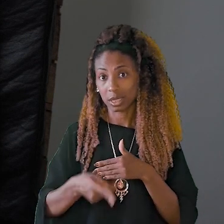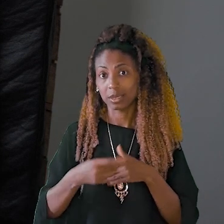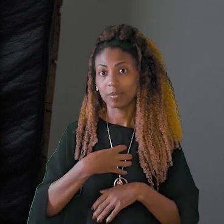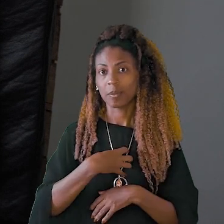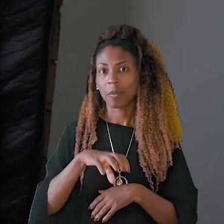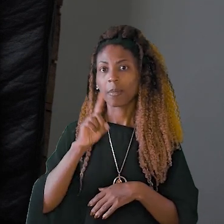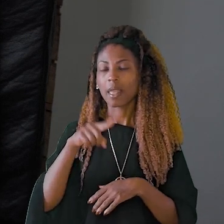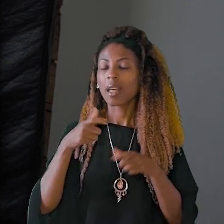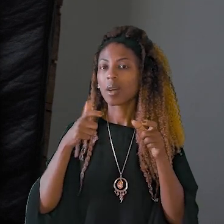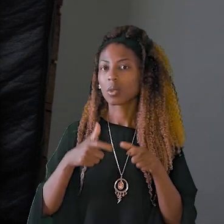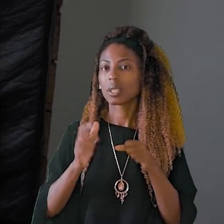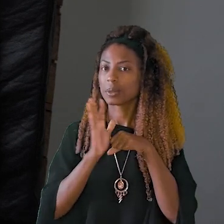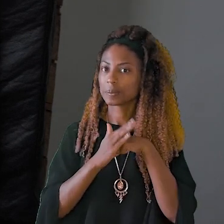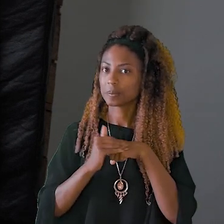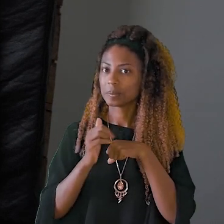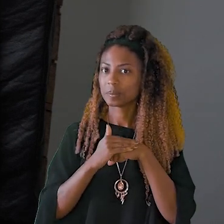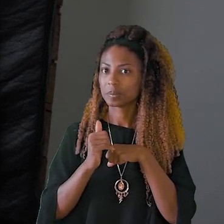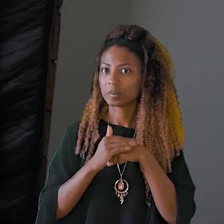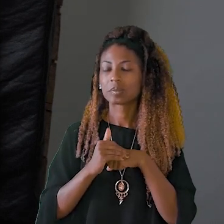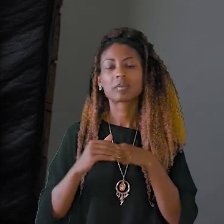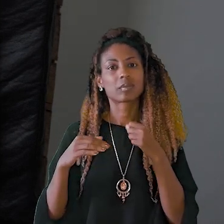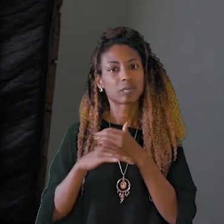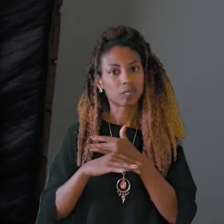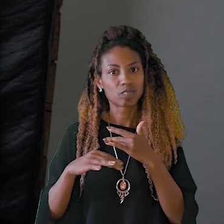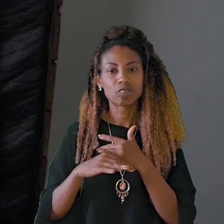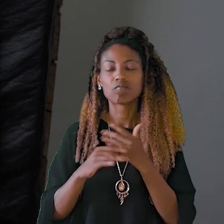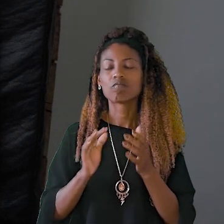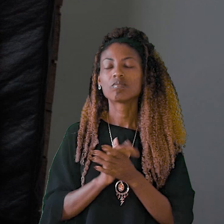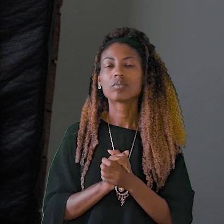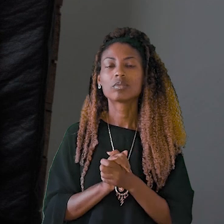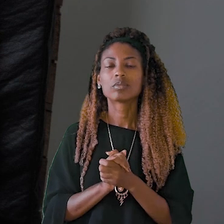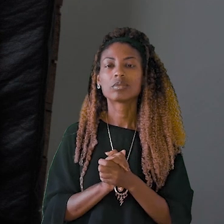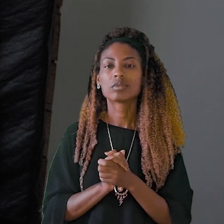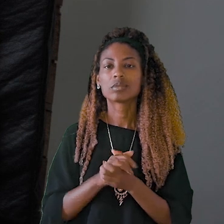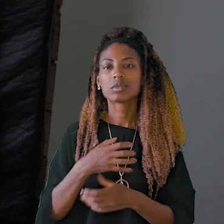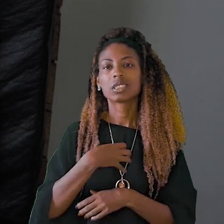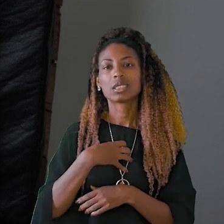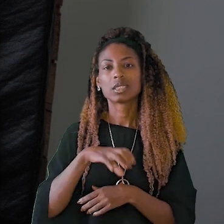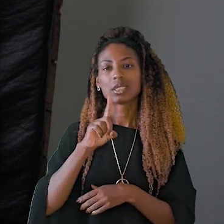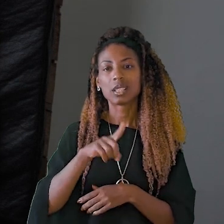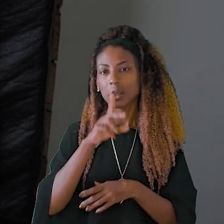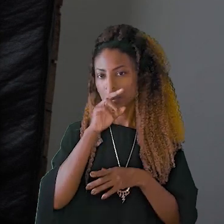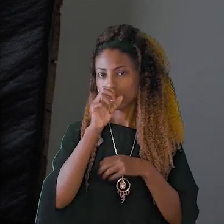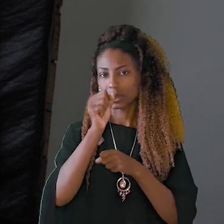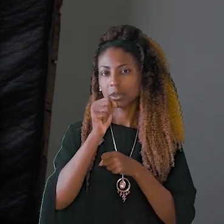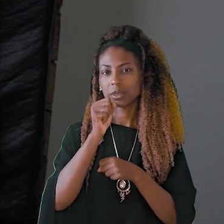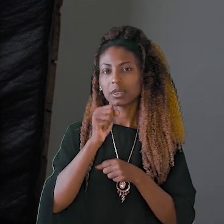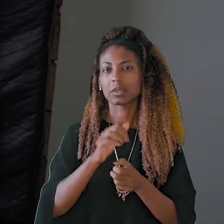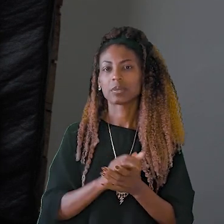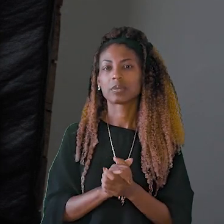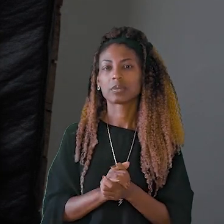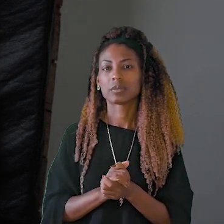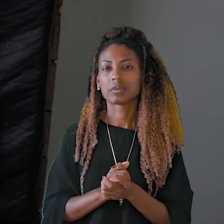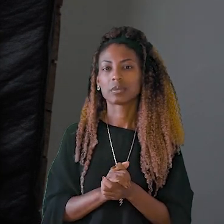Salvador é um lugar muito de acolhimento, né, a cidade em si. Então eu acho que em Salvador tem um lugar muito potente mesmo, assim,